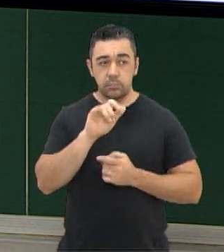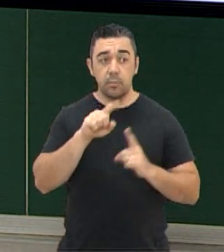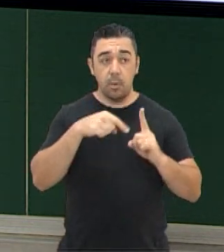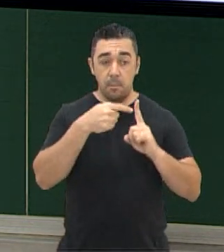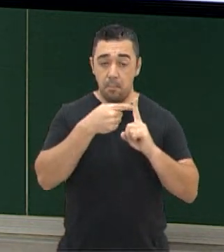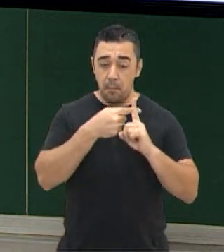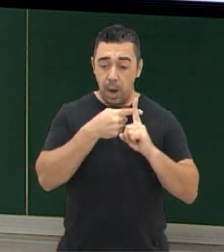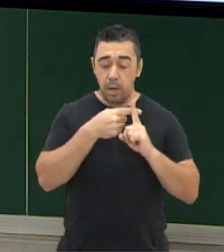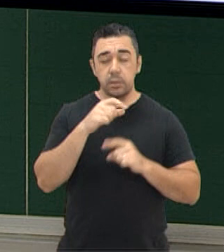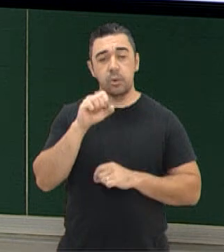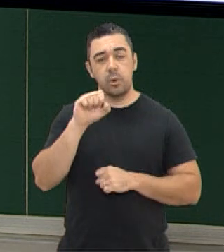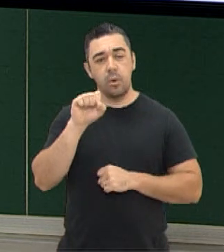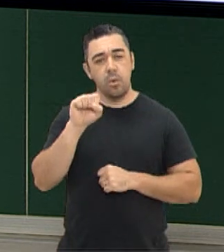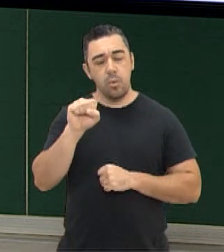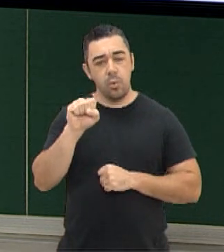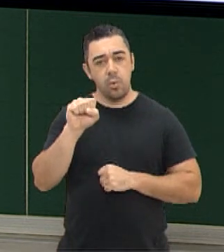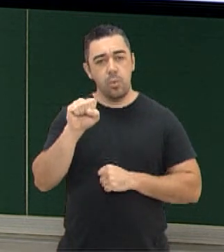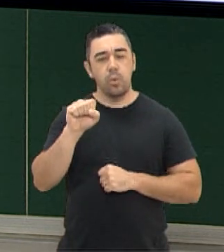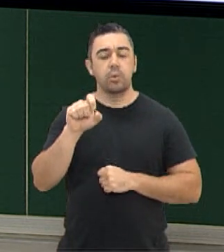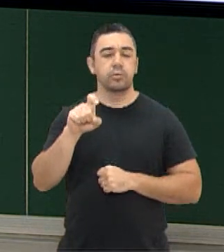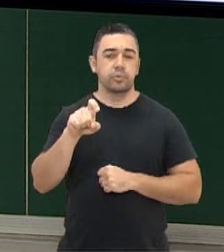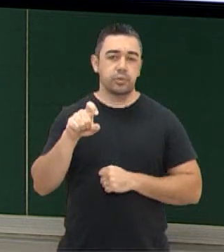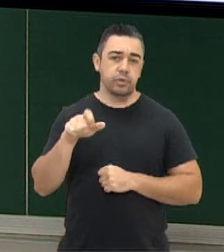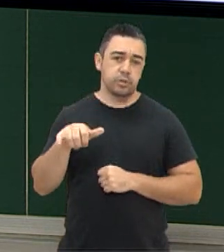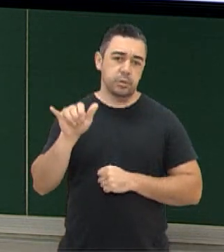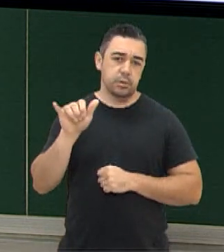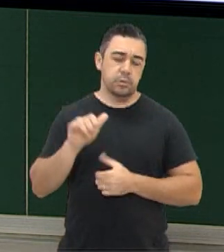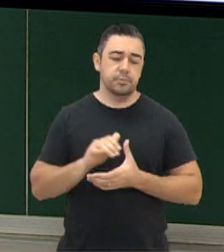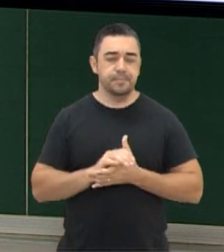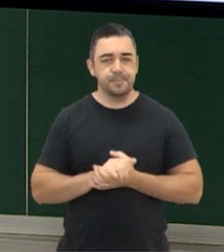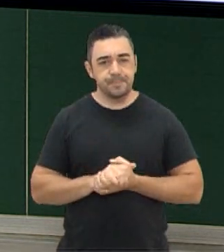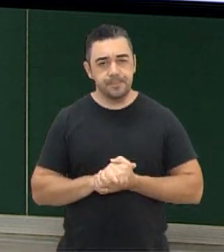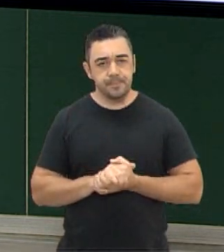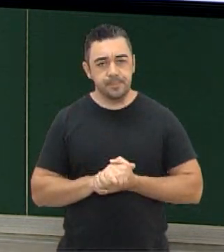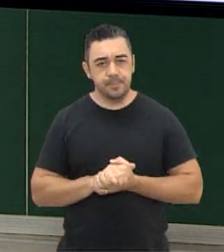5xy mais quem? 8xy.